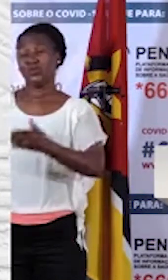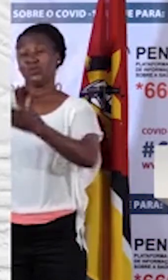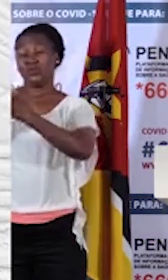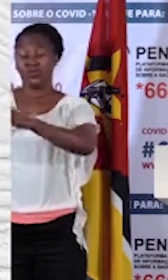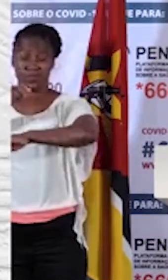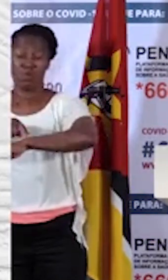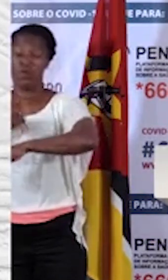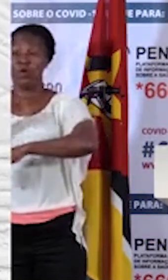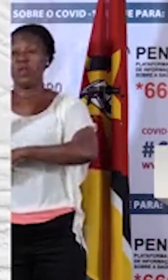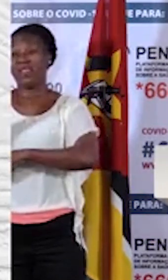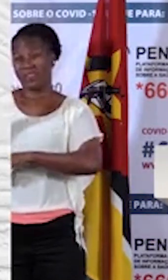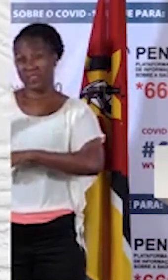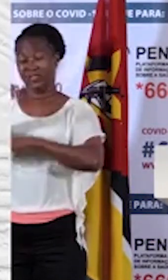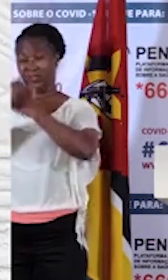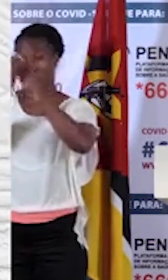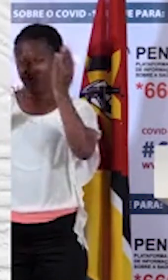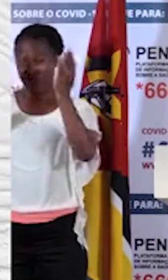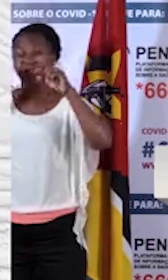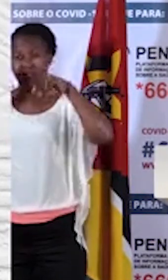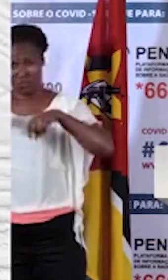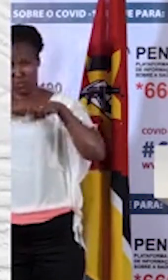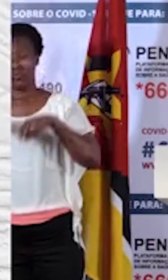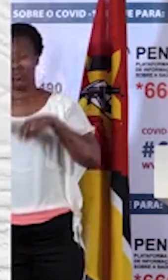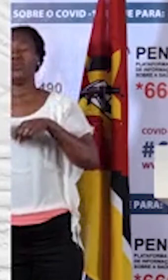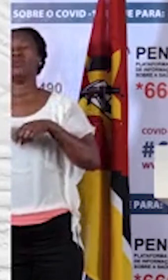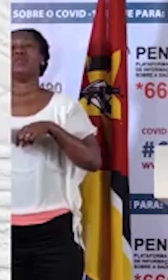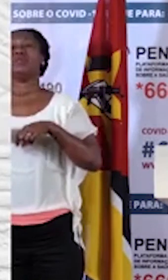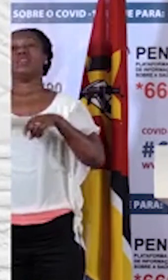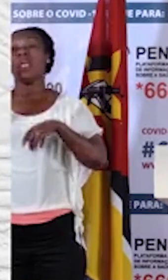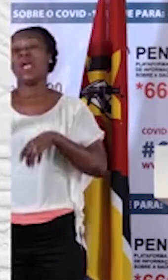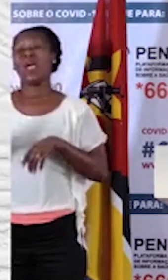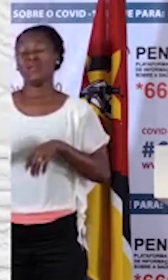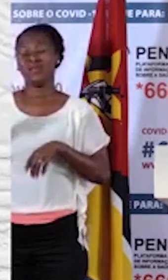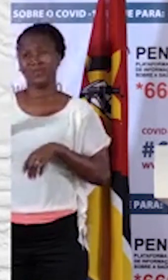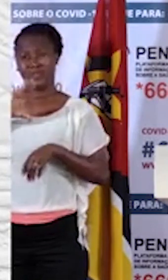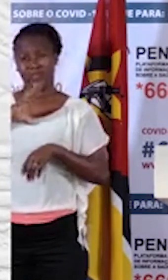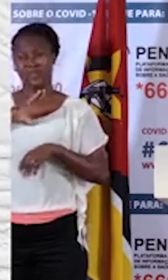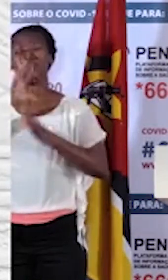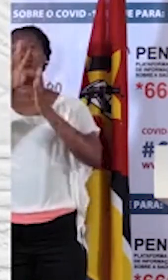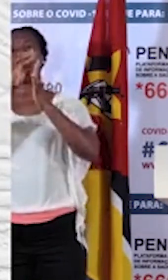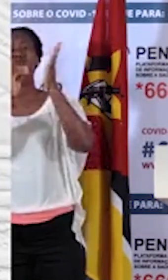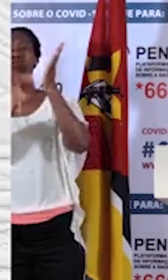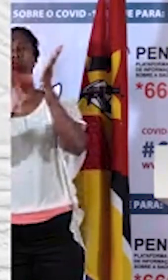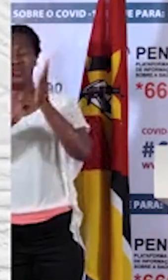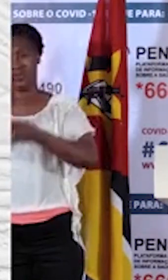dia 24 de maio de 2020, no nosso continente havia um cumulativo de